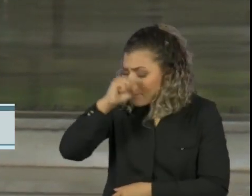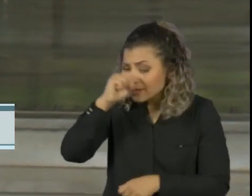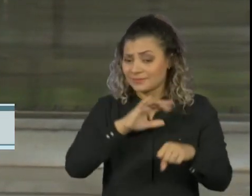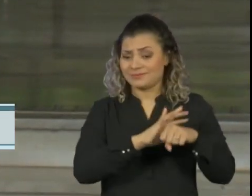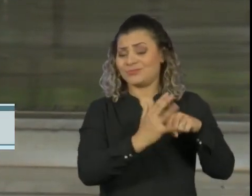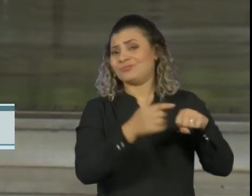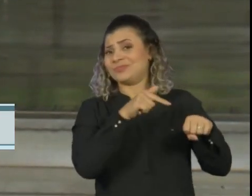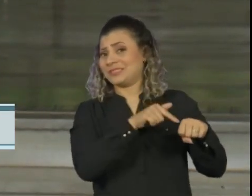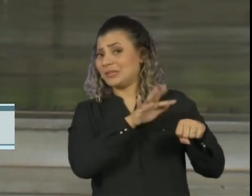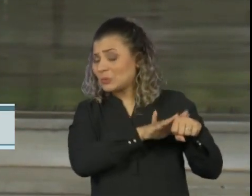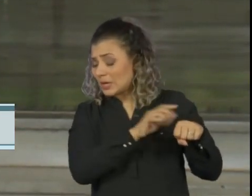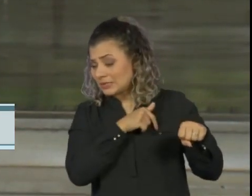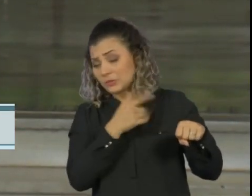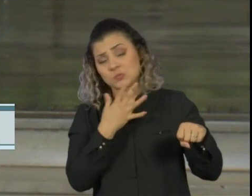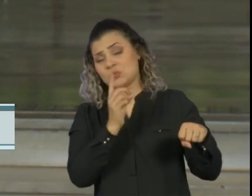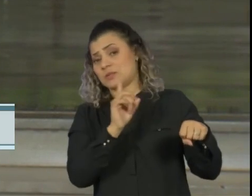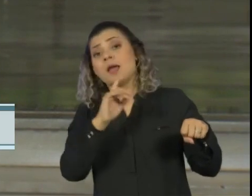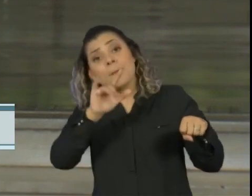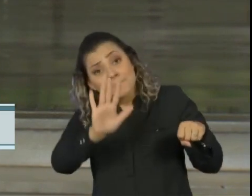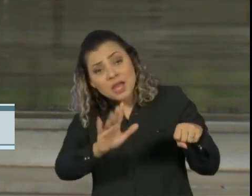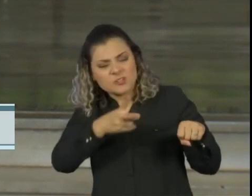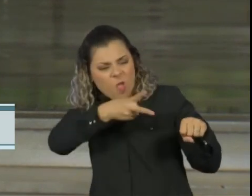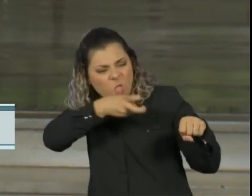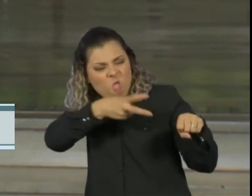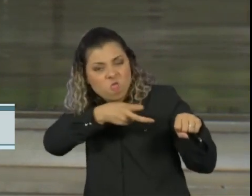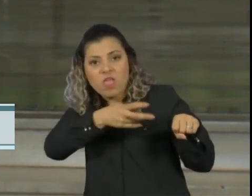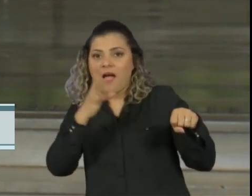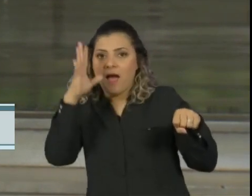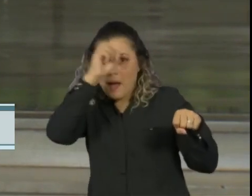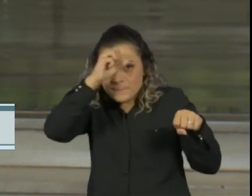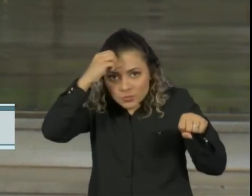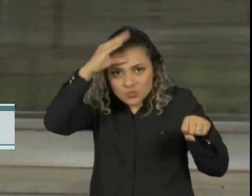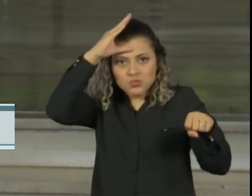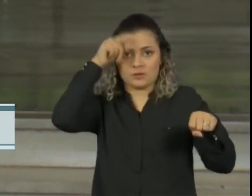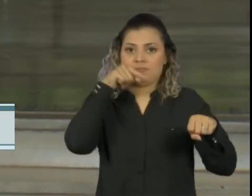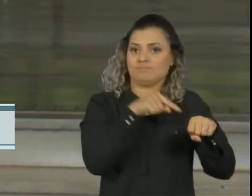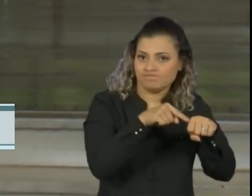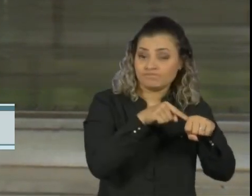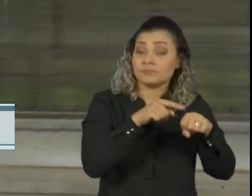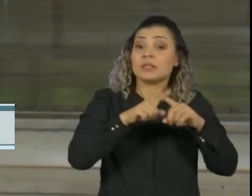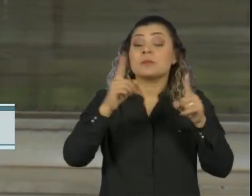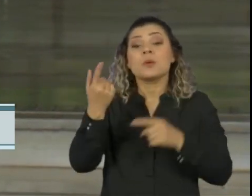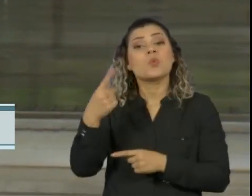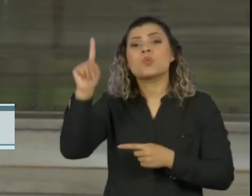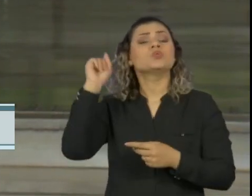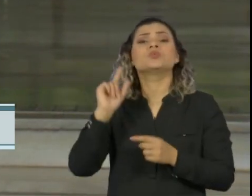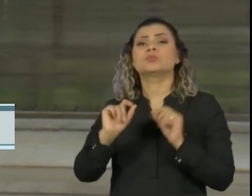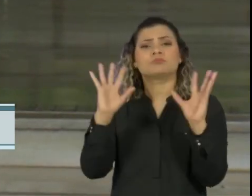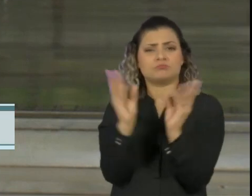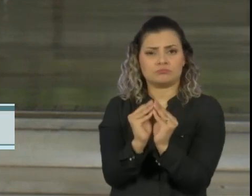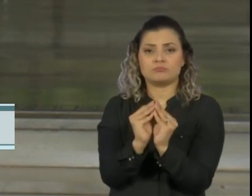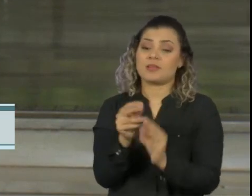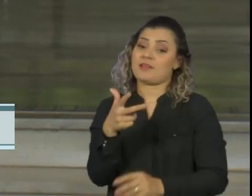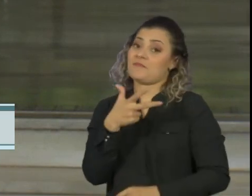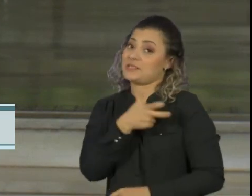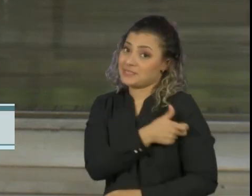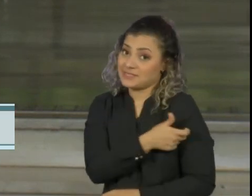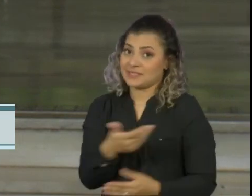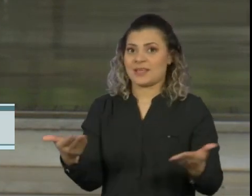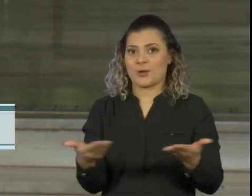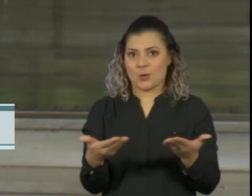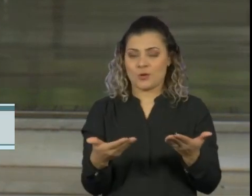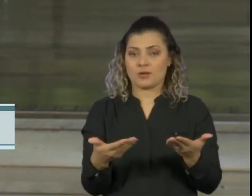doença que ninguém conhecia, nem no Brasil, nem fora do Brasil. E por último, a vacina, ou seja,